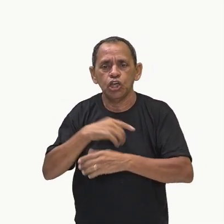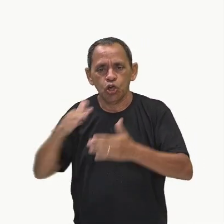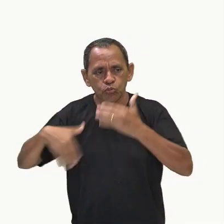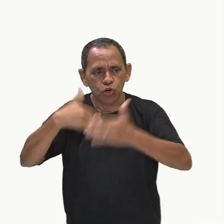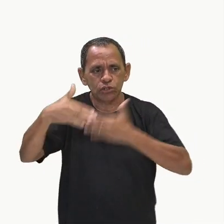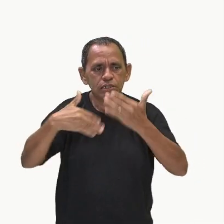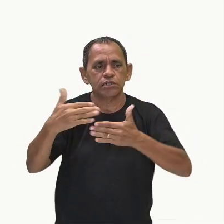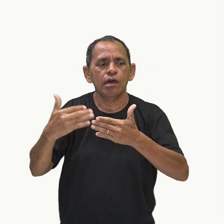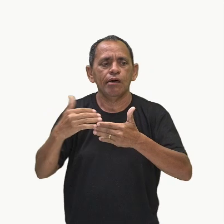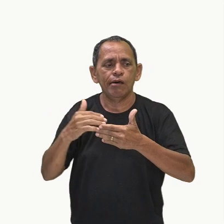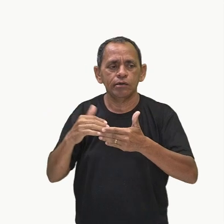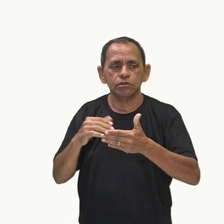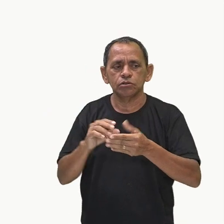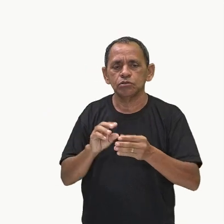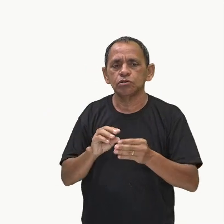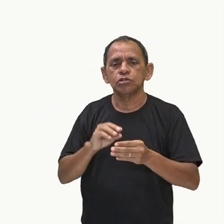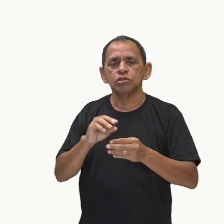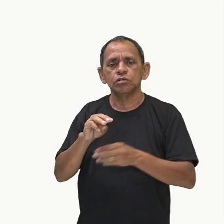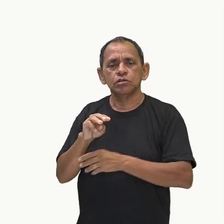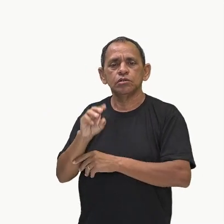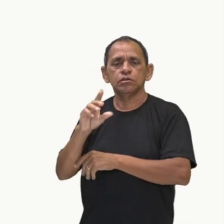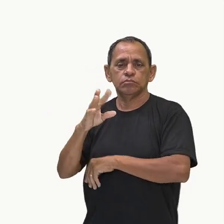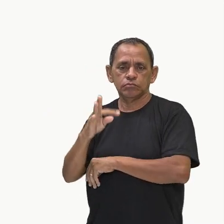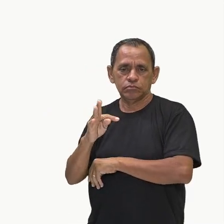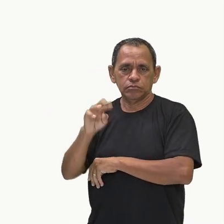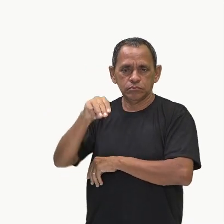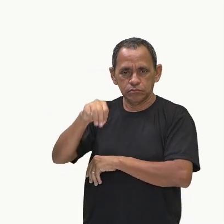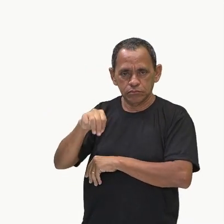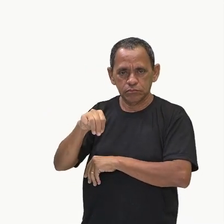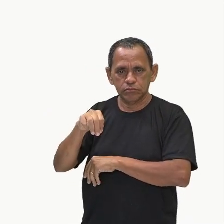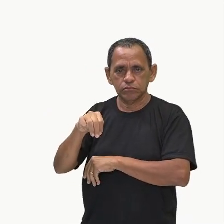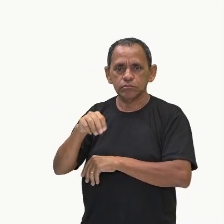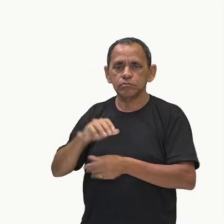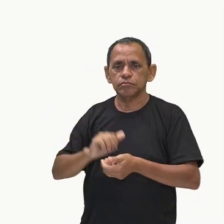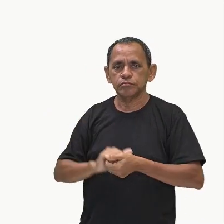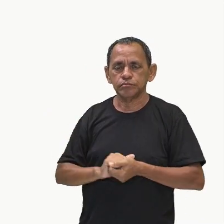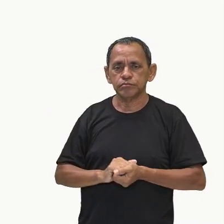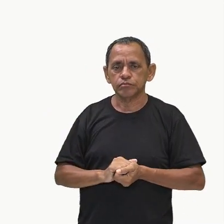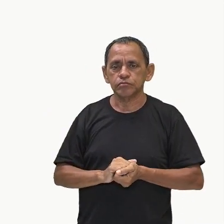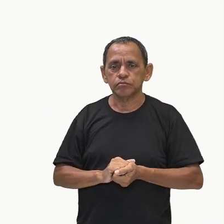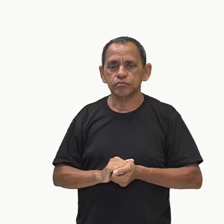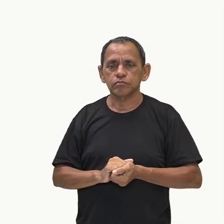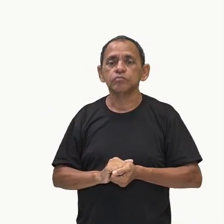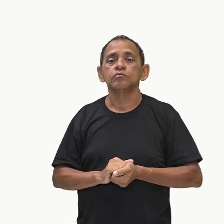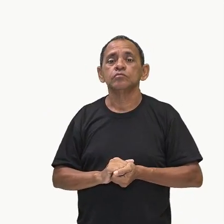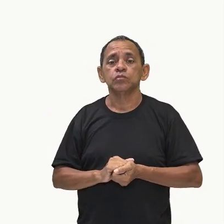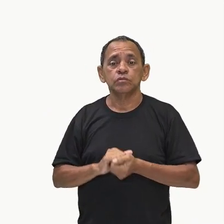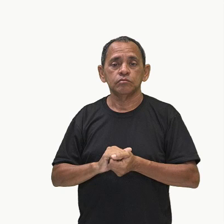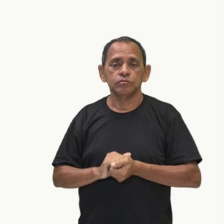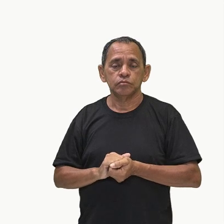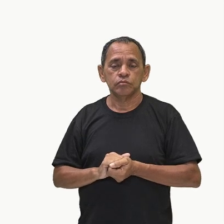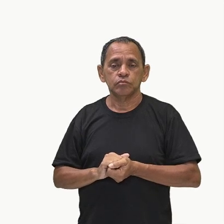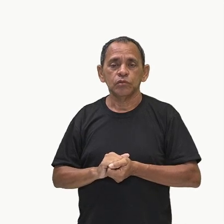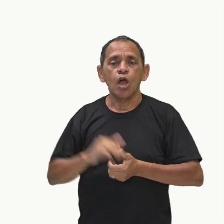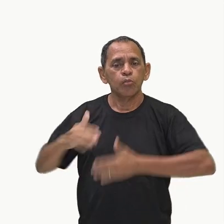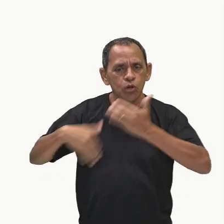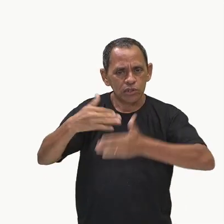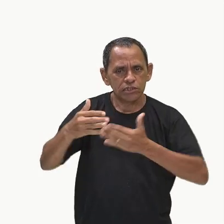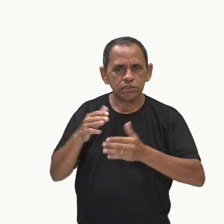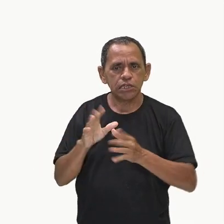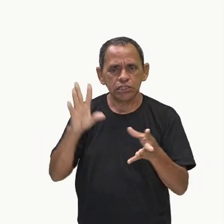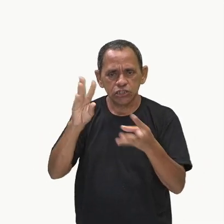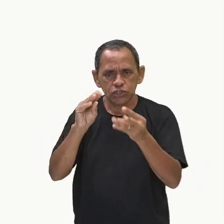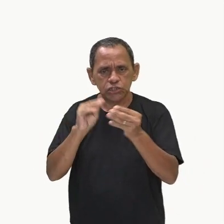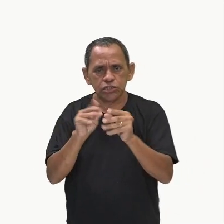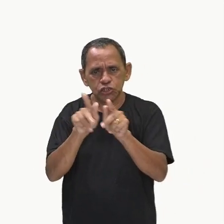é o RNA mensageiro, vai fazer parte do outro processo, que é o processo de síntese de proteínas,